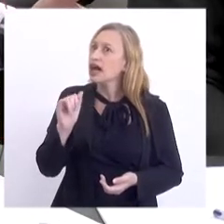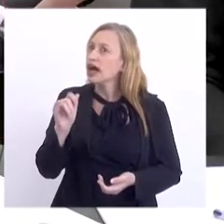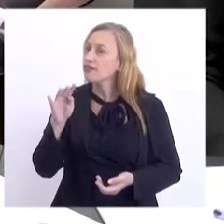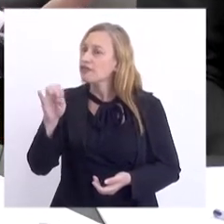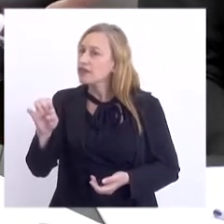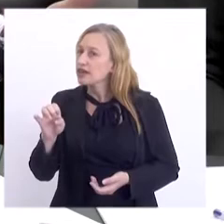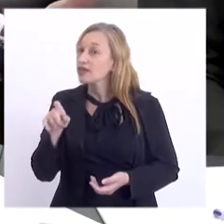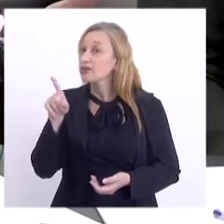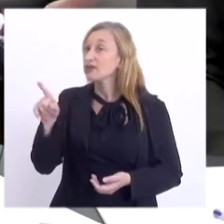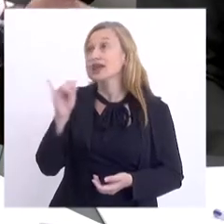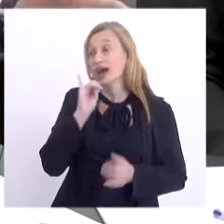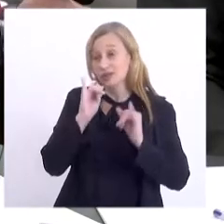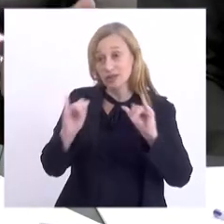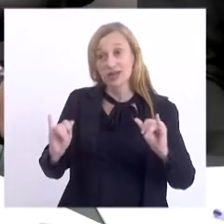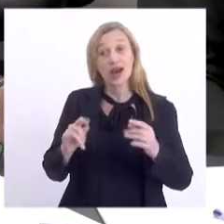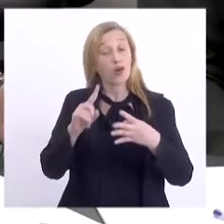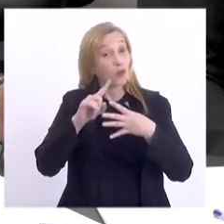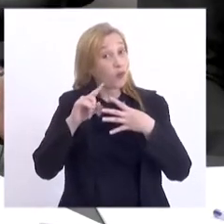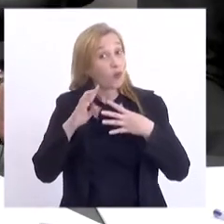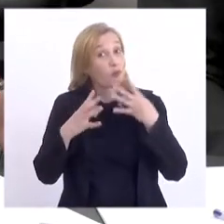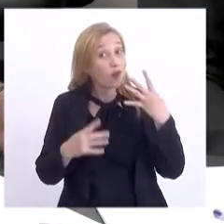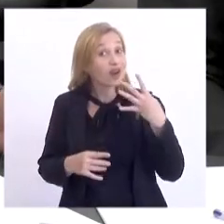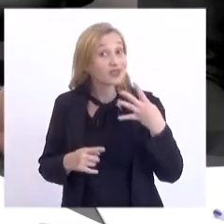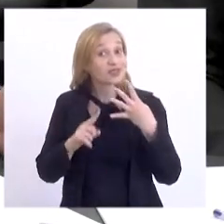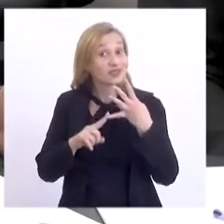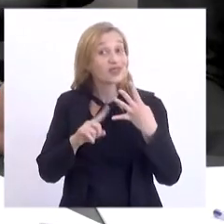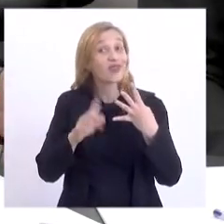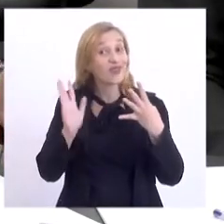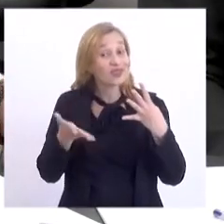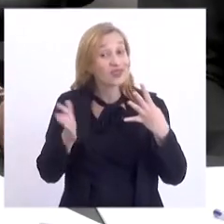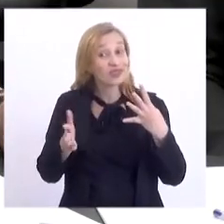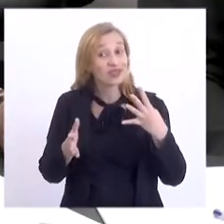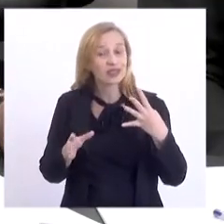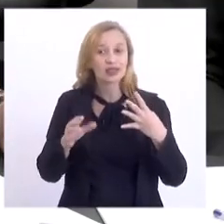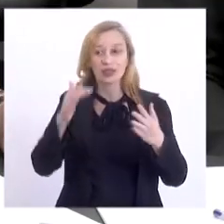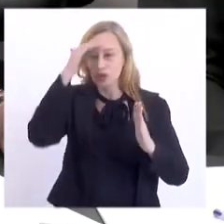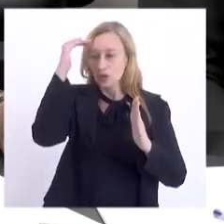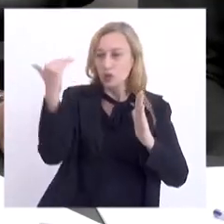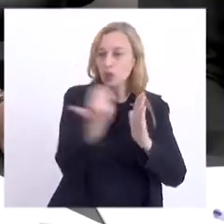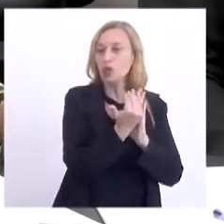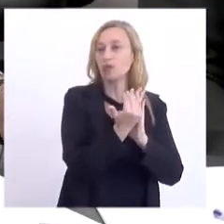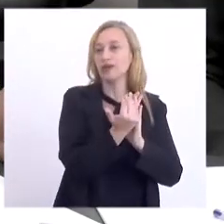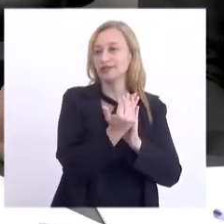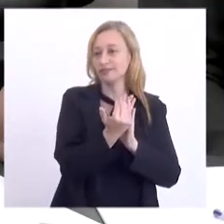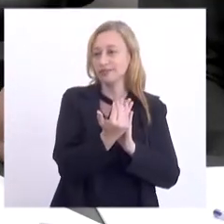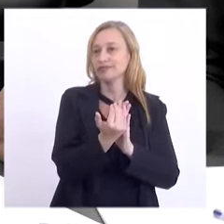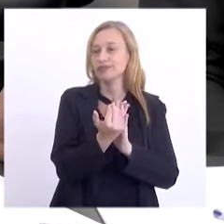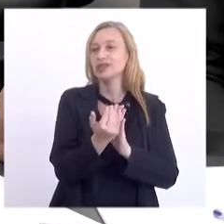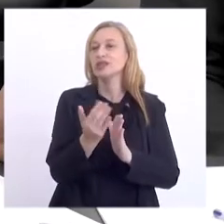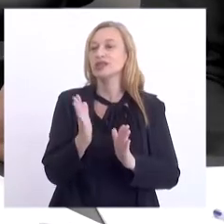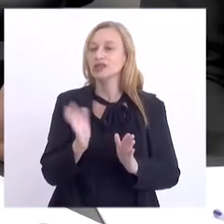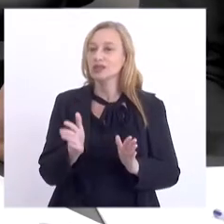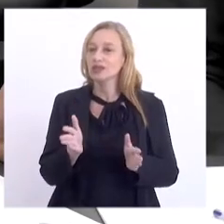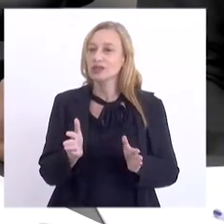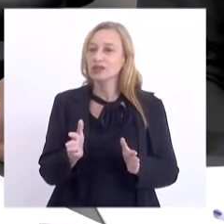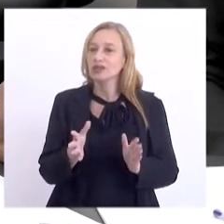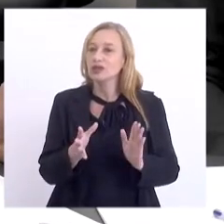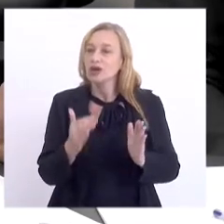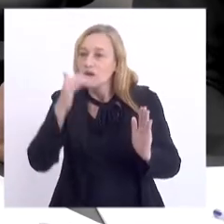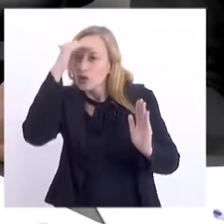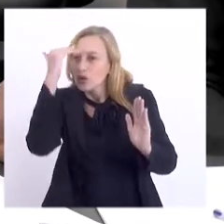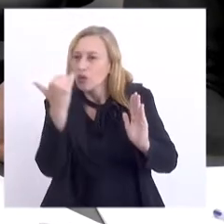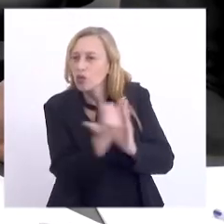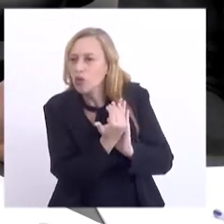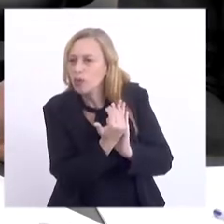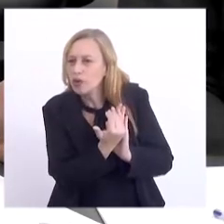anunciar hoje vou ter e o quarto o quarto é o ComprasNet que nós já estamos no módulo como é que é